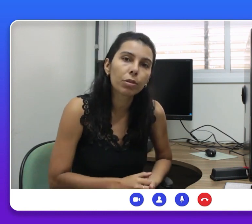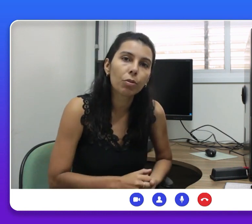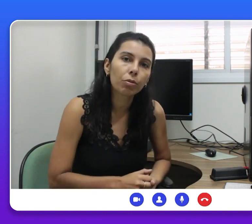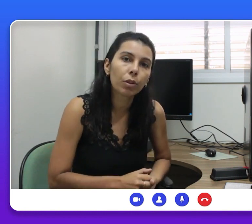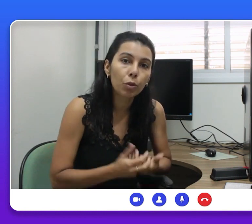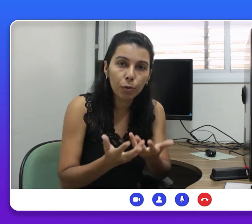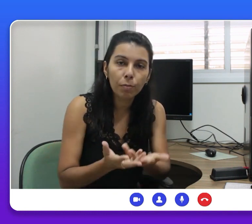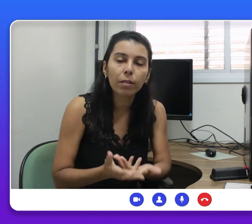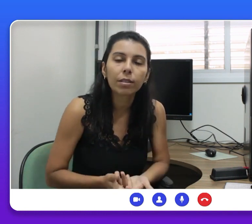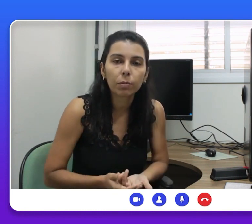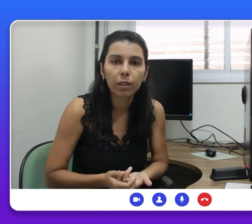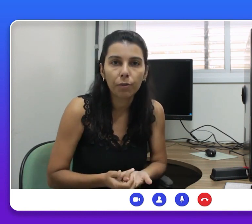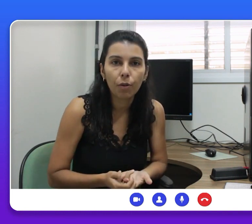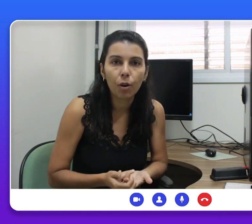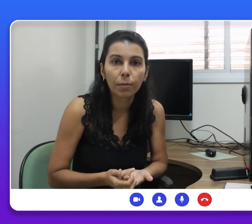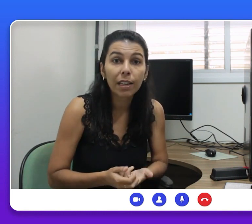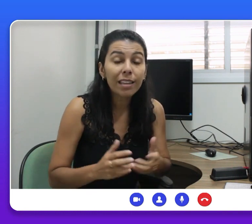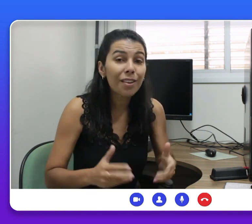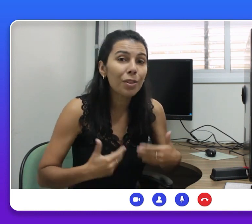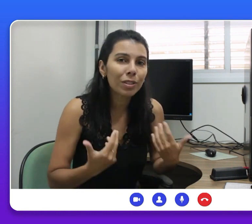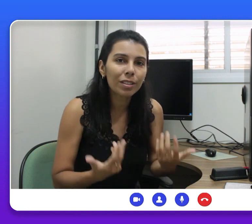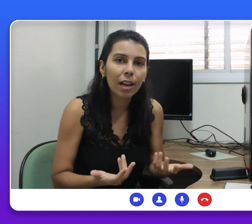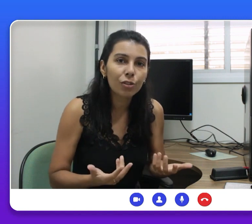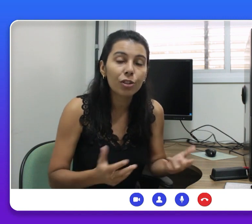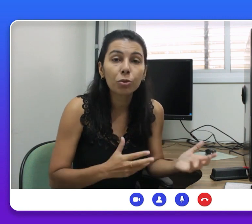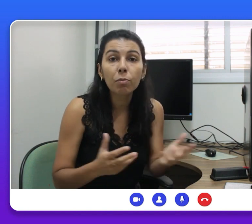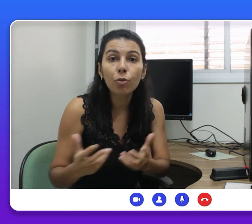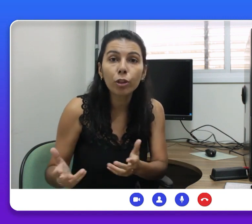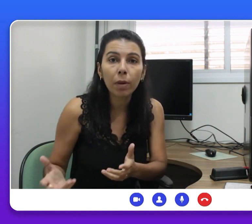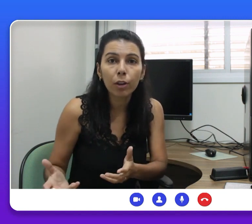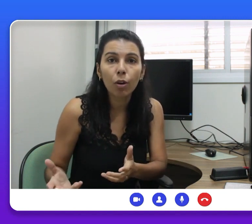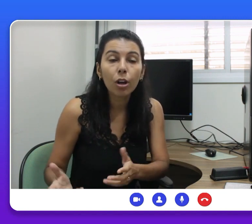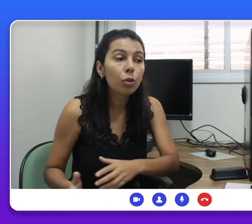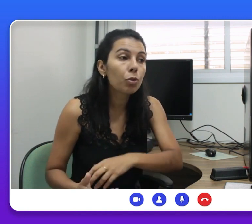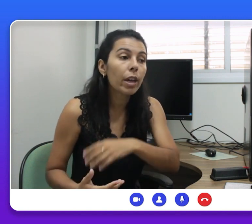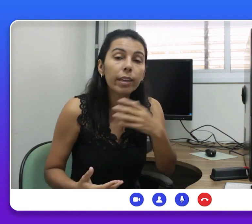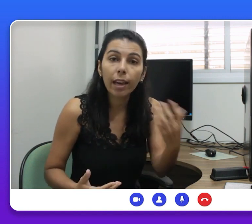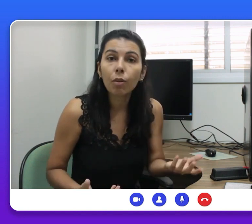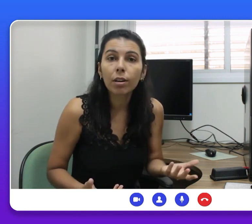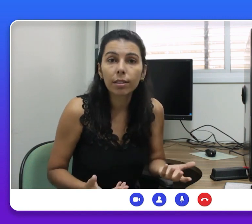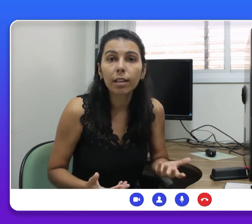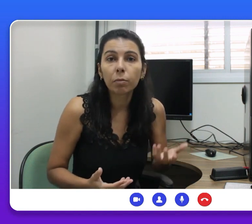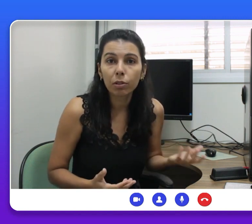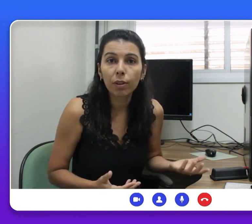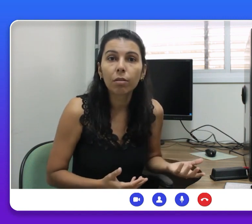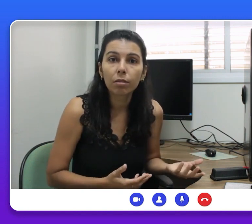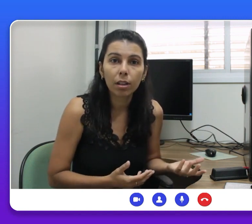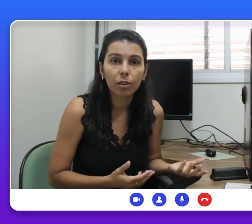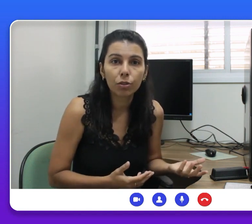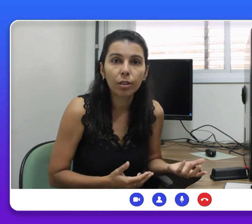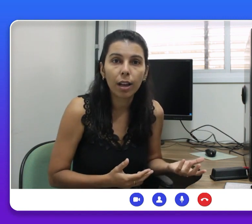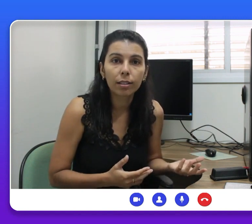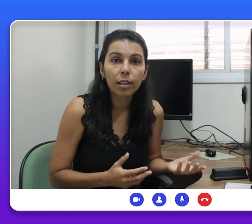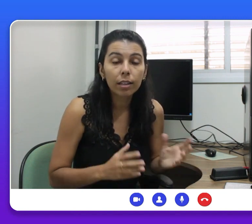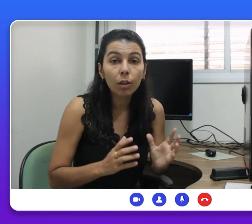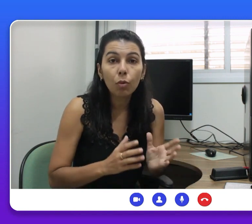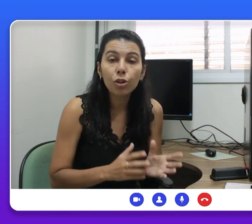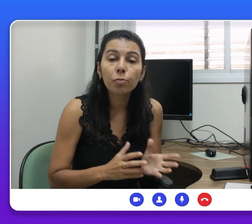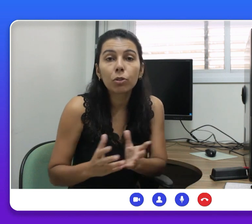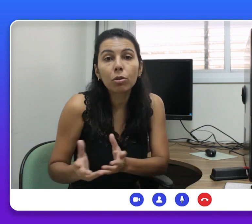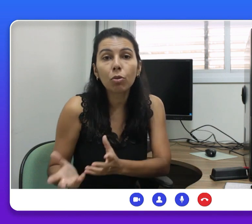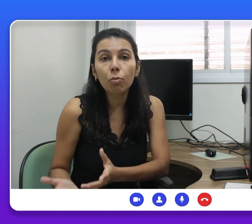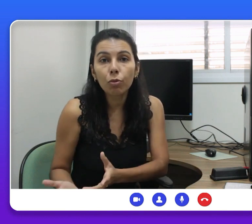distribuir o seu conteúdo por meio dessas plataformas. E a velocidade disso é muito maior do que a que era alcançada pelos veículos tradicionais.